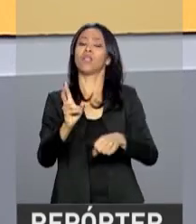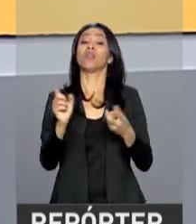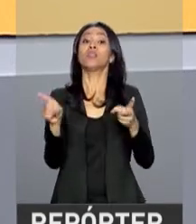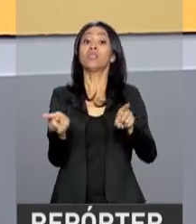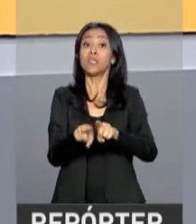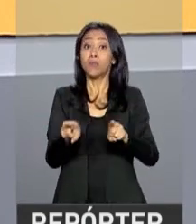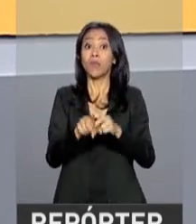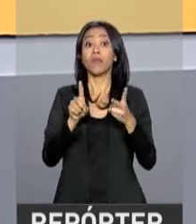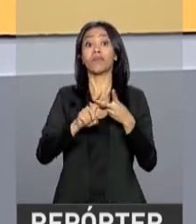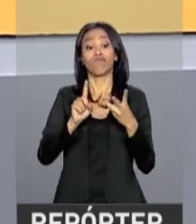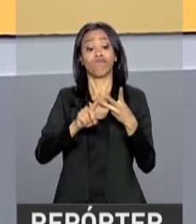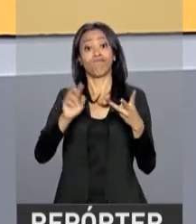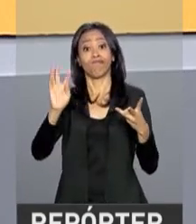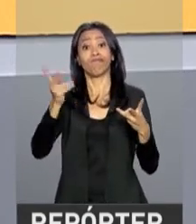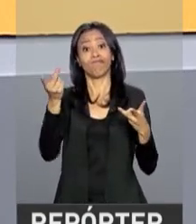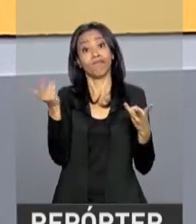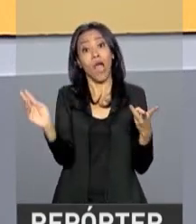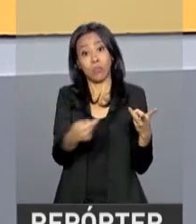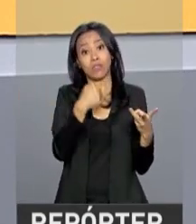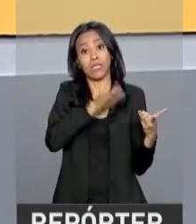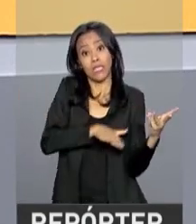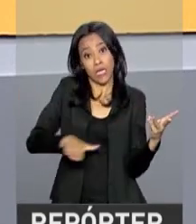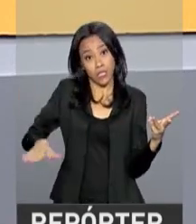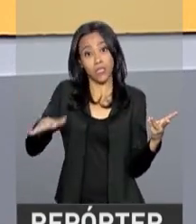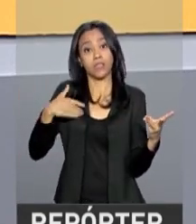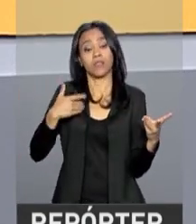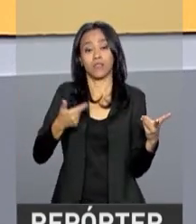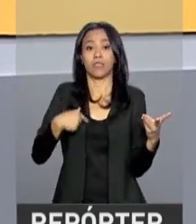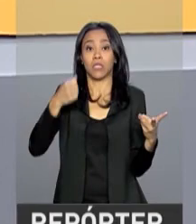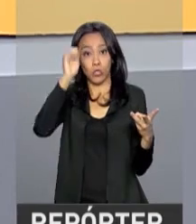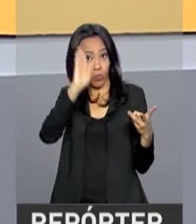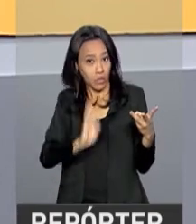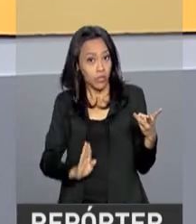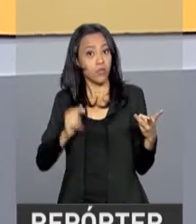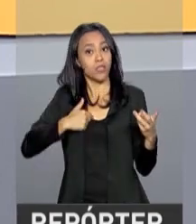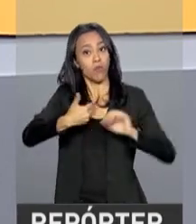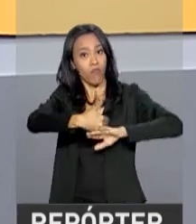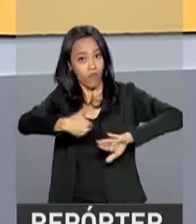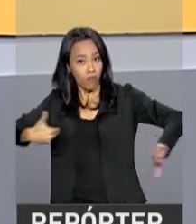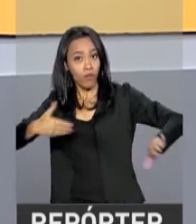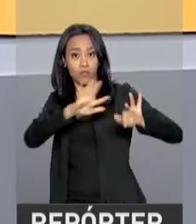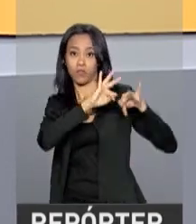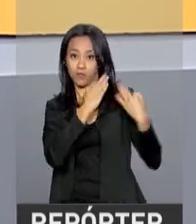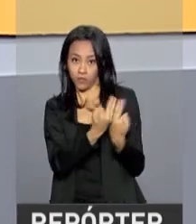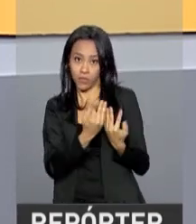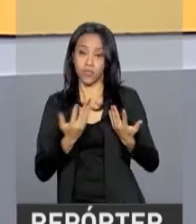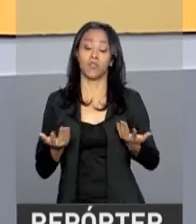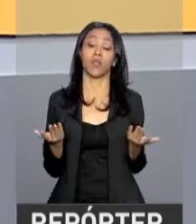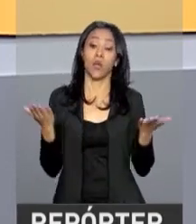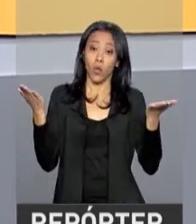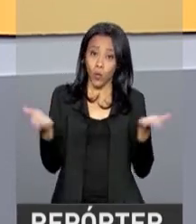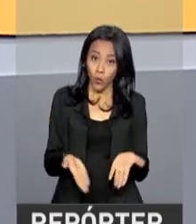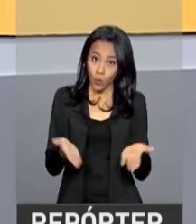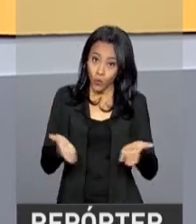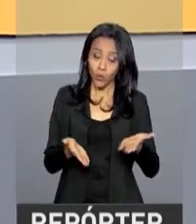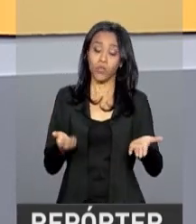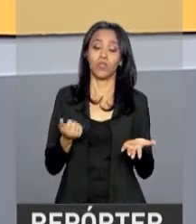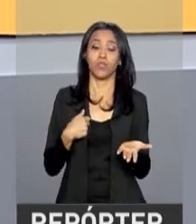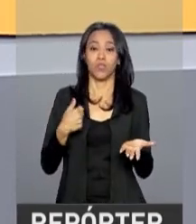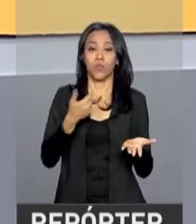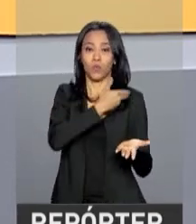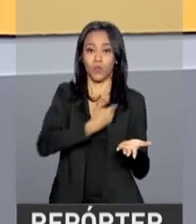crianças brasileiras que estão afastadas dos pais nos estados unidos ainda hoje o governo brasileiro oferece almoço no